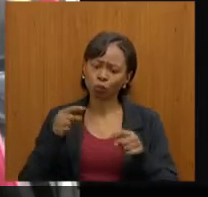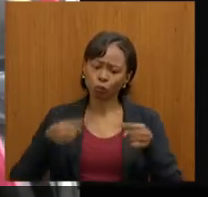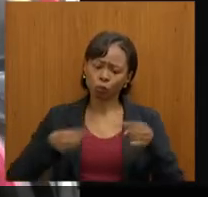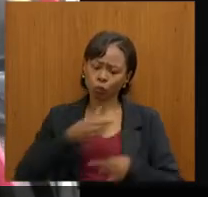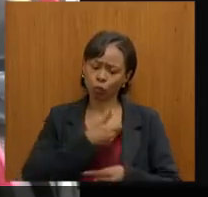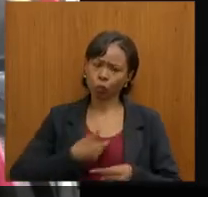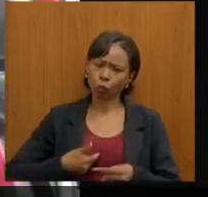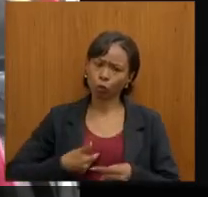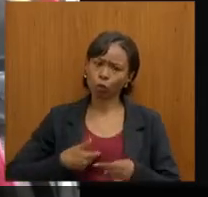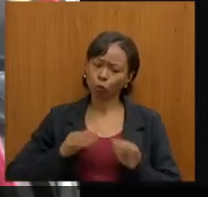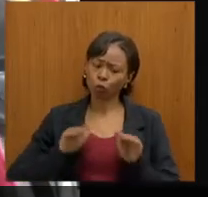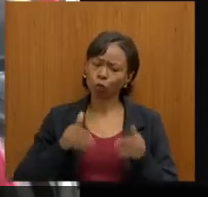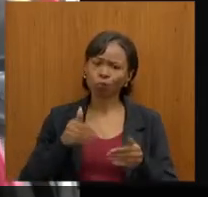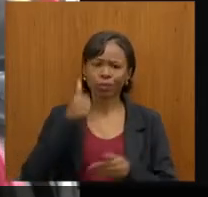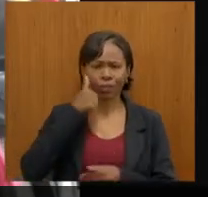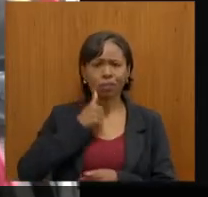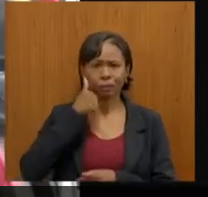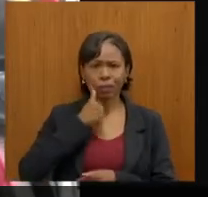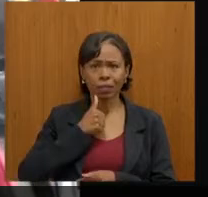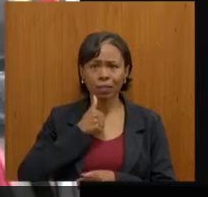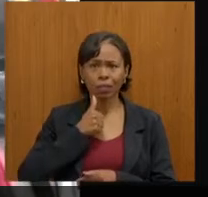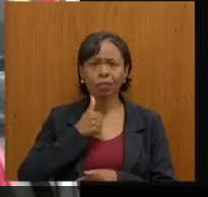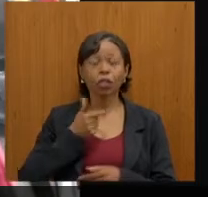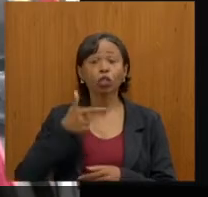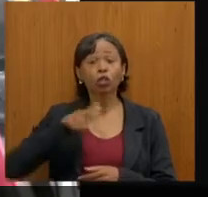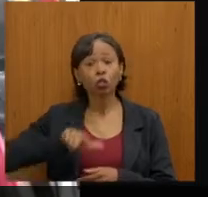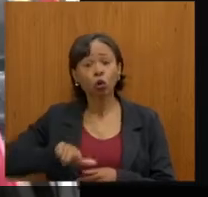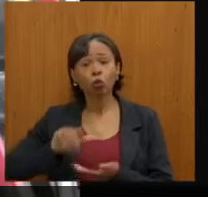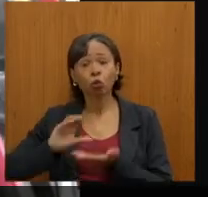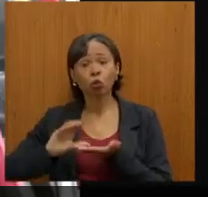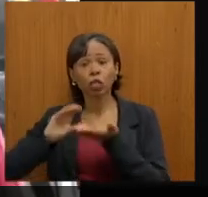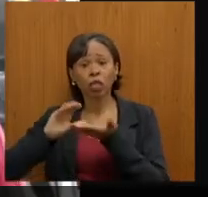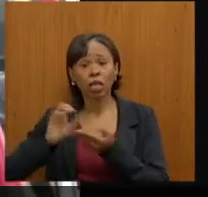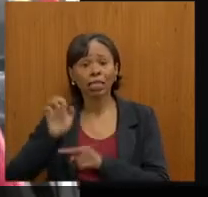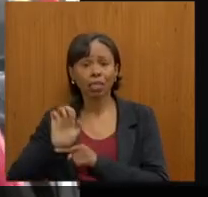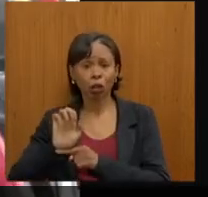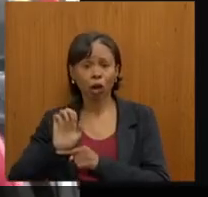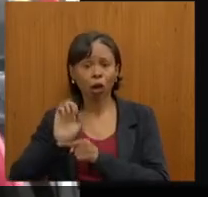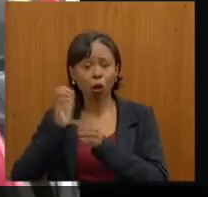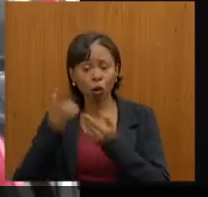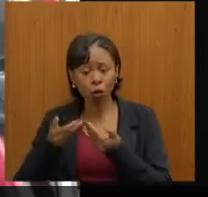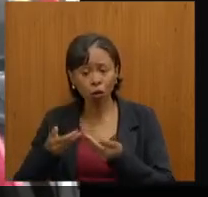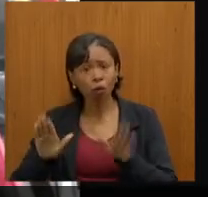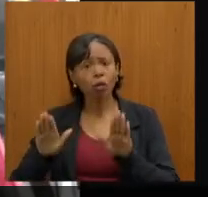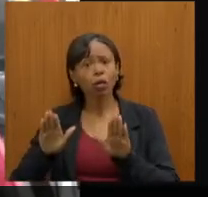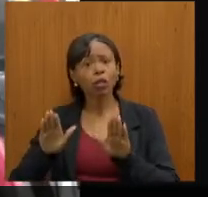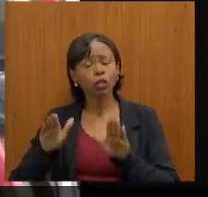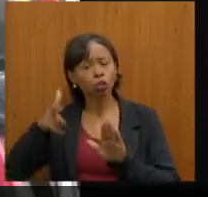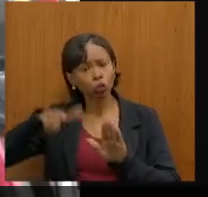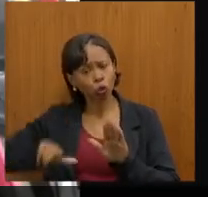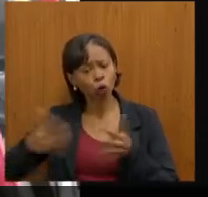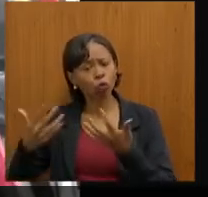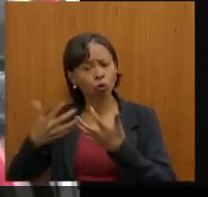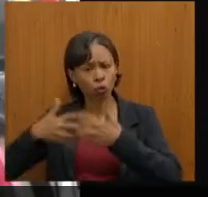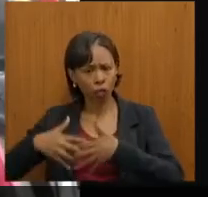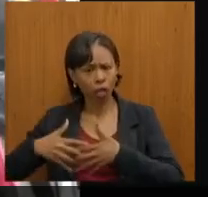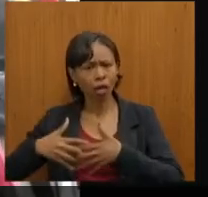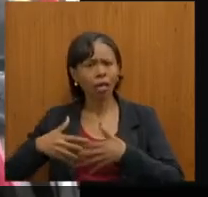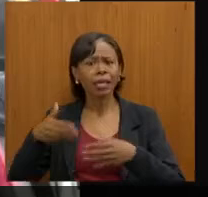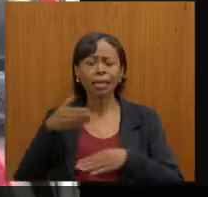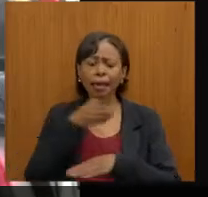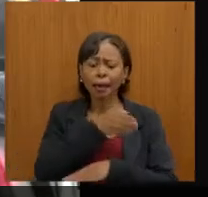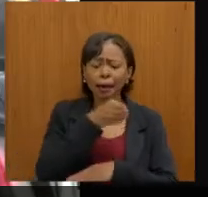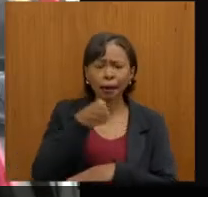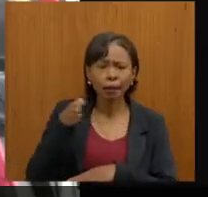são reativar o nosso Conselho Estadual né então mais acesso a um pé de outras